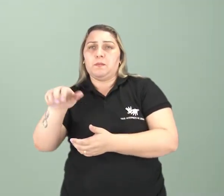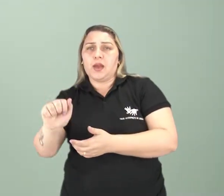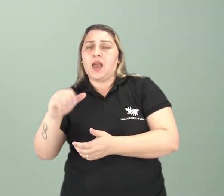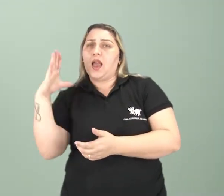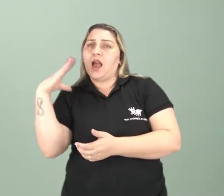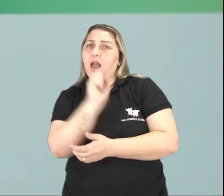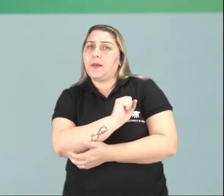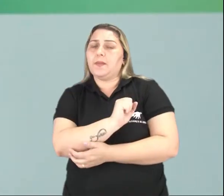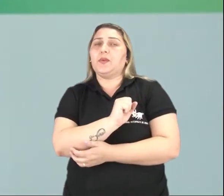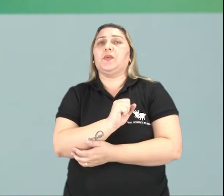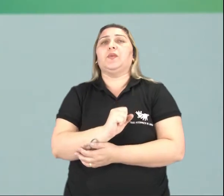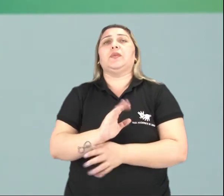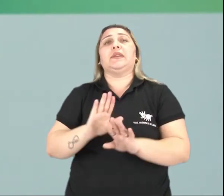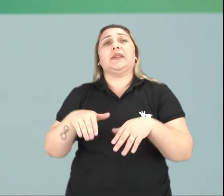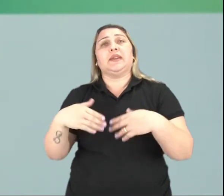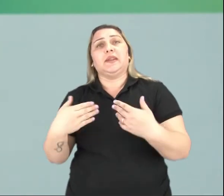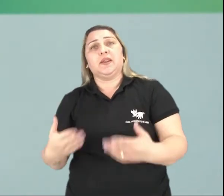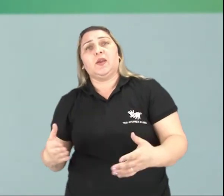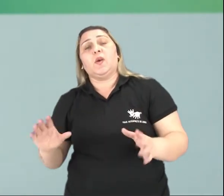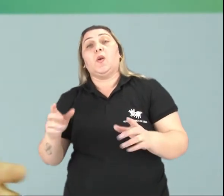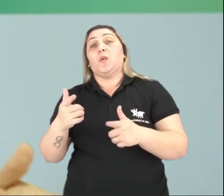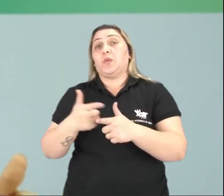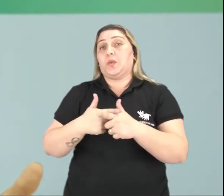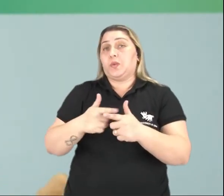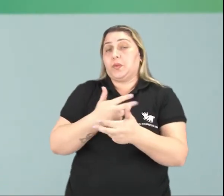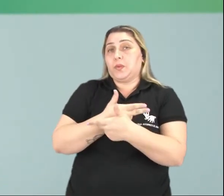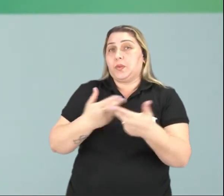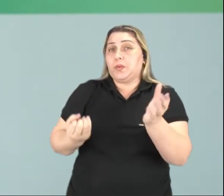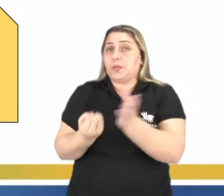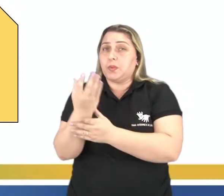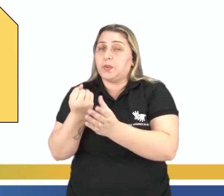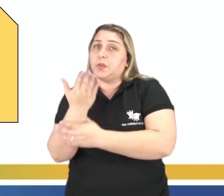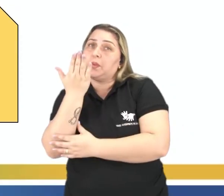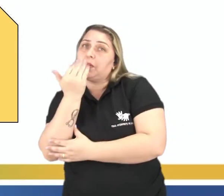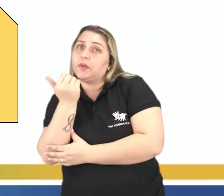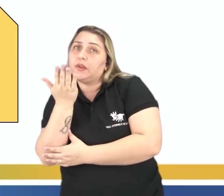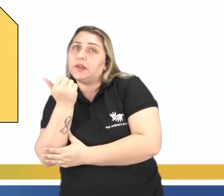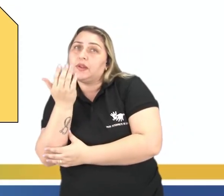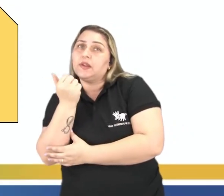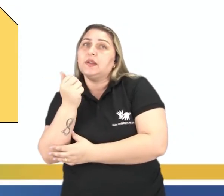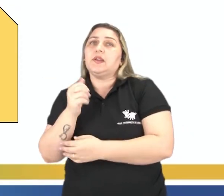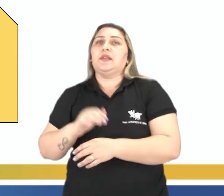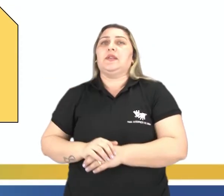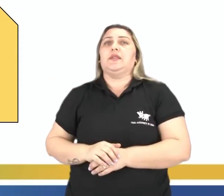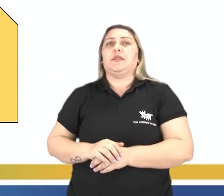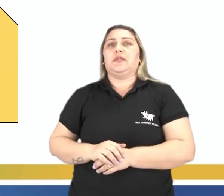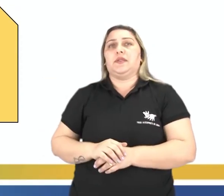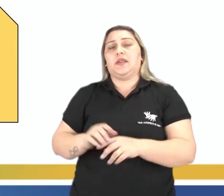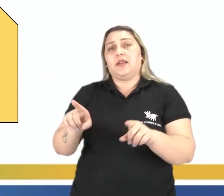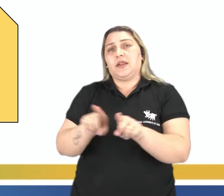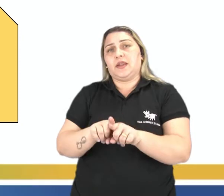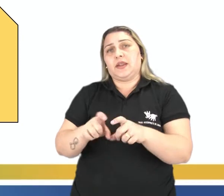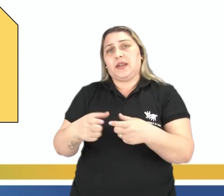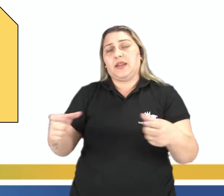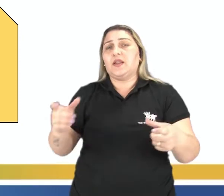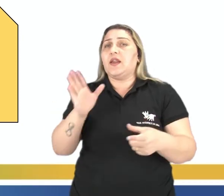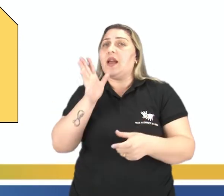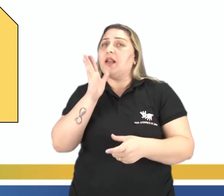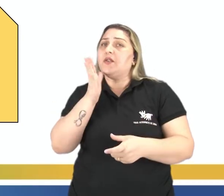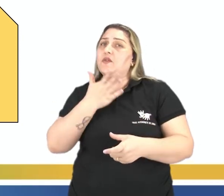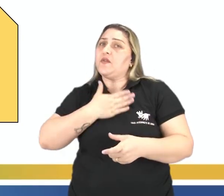muito acelerada. Enquanto que os produtos, a produção de alimentos, de bens de consumo, ela crescia de forma